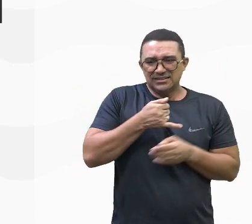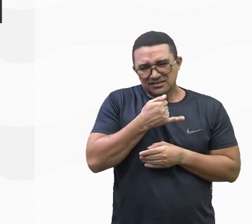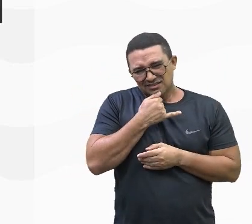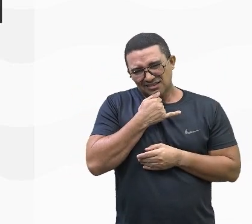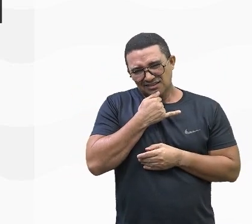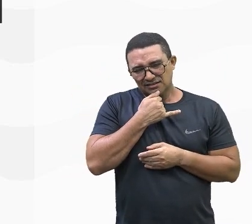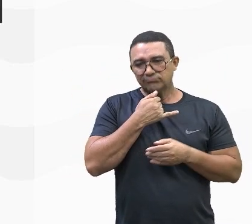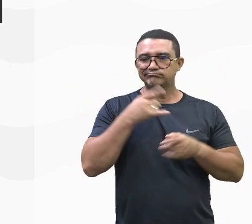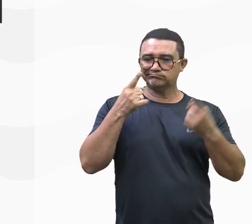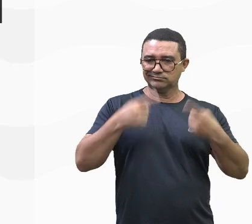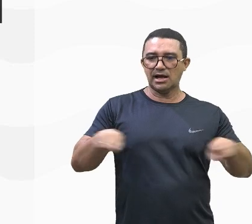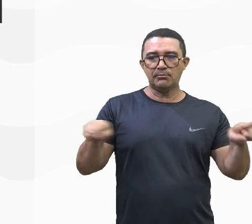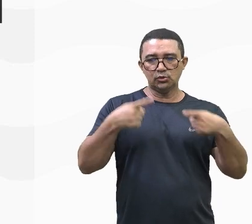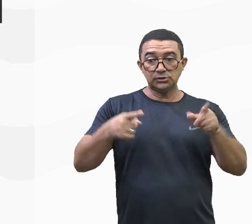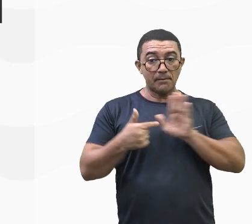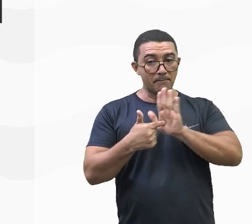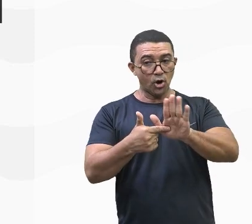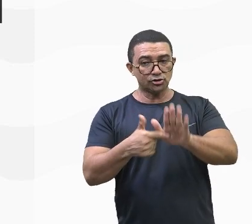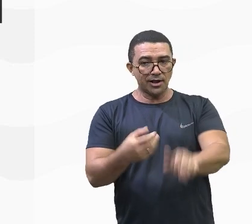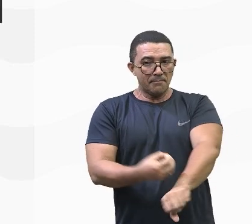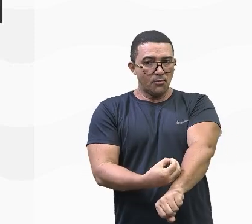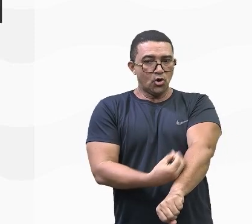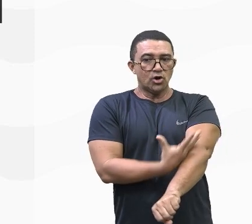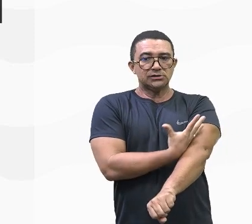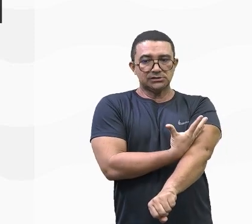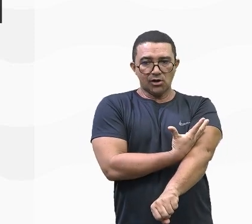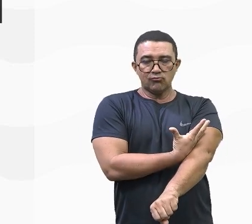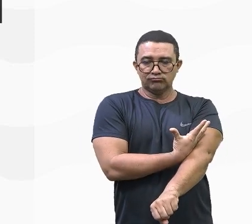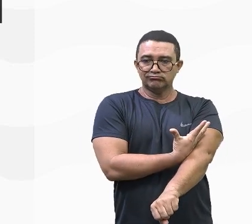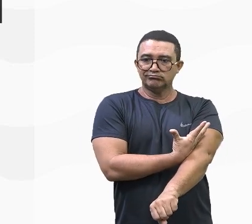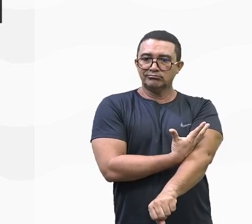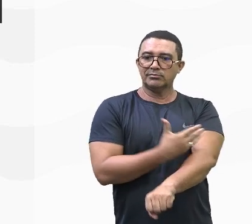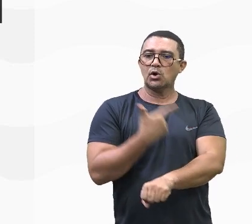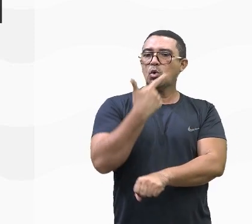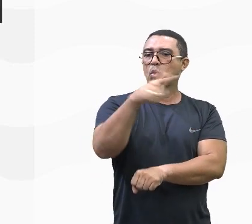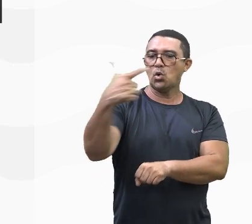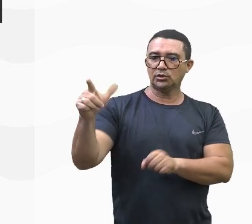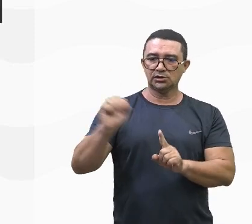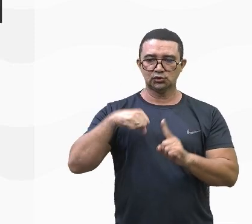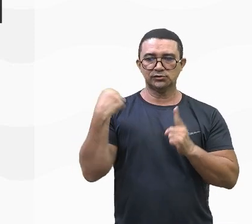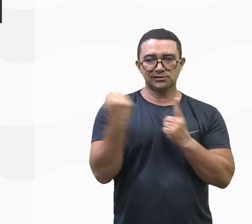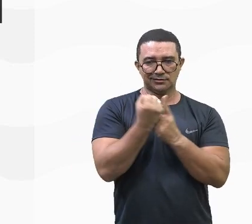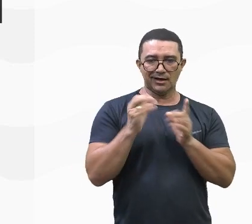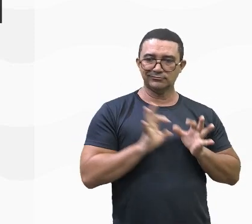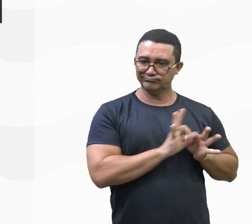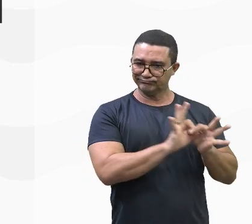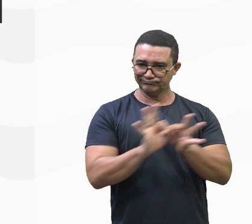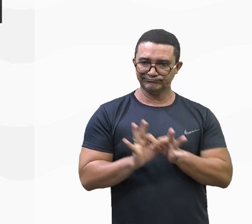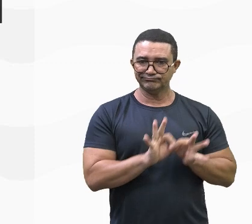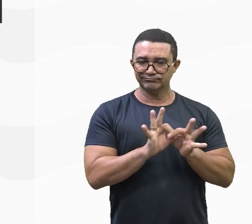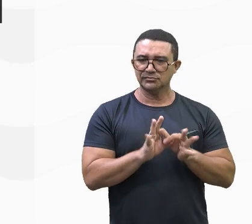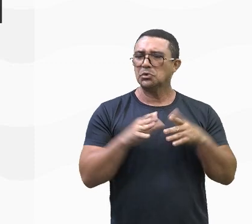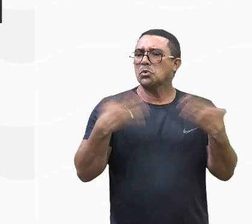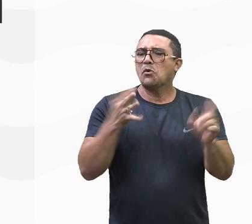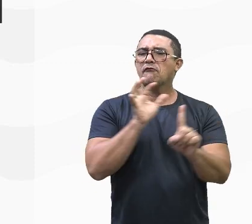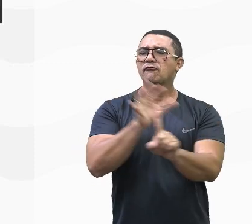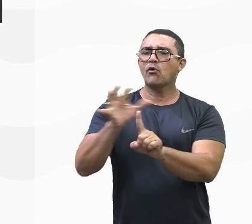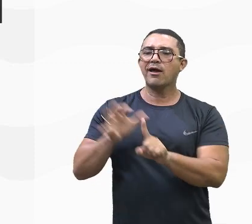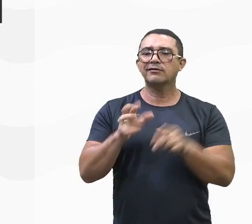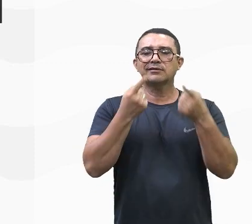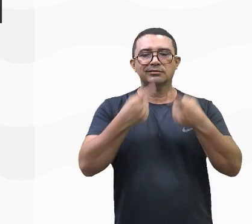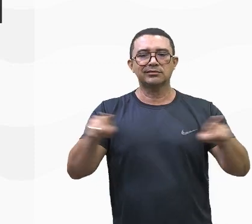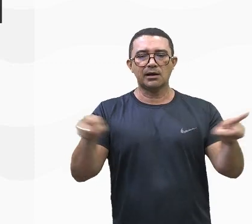um determinado estado emocional para as demais sociedades envolvidas. Qual a influência, então, que a música